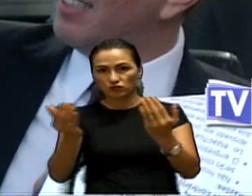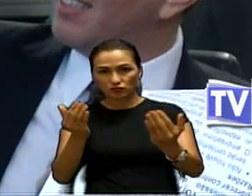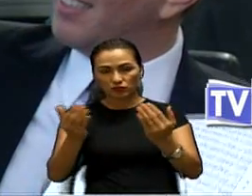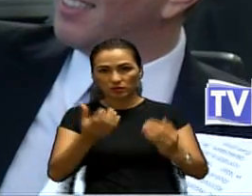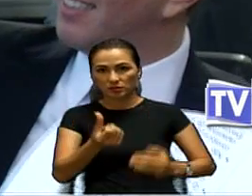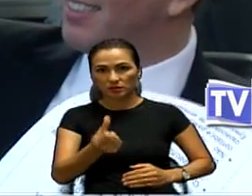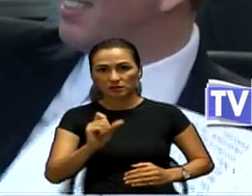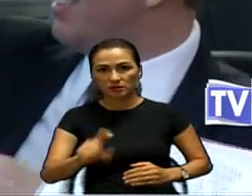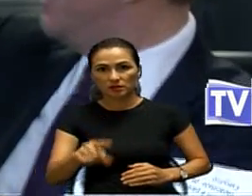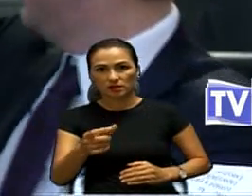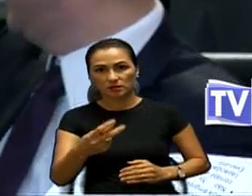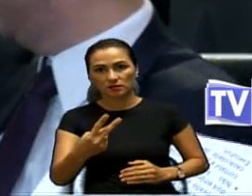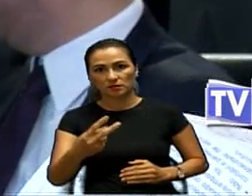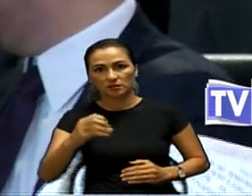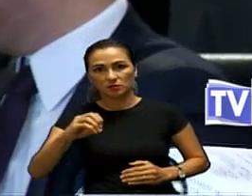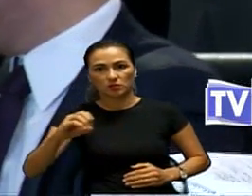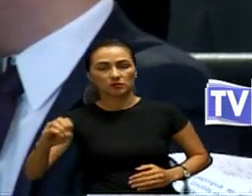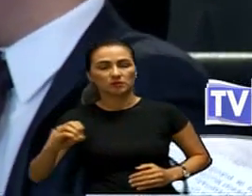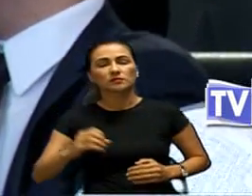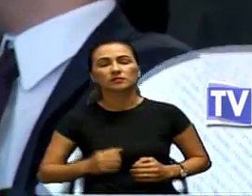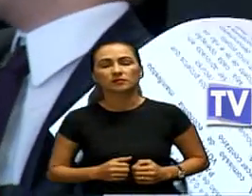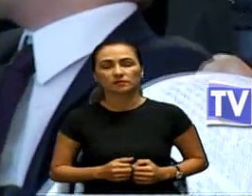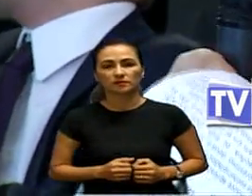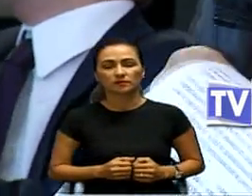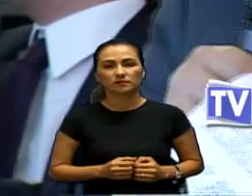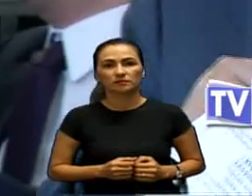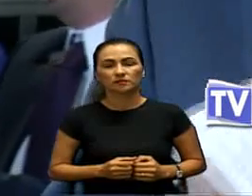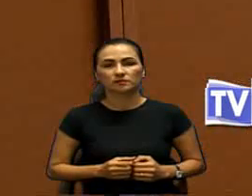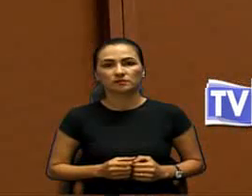outros profissionais relacionados com a jornada.